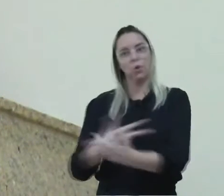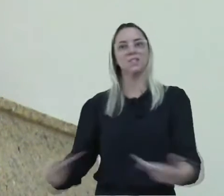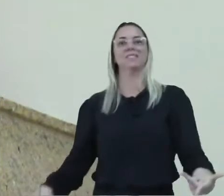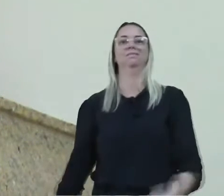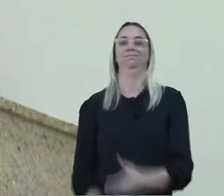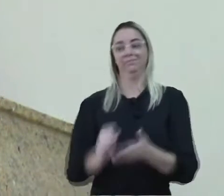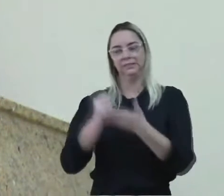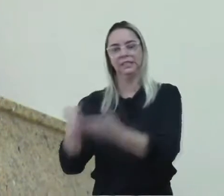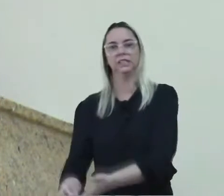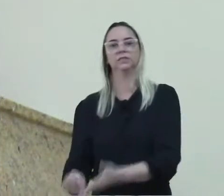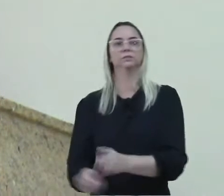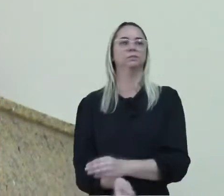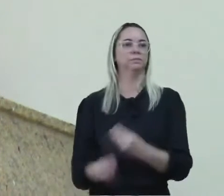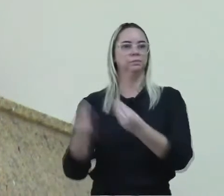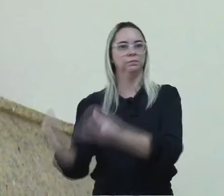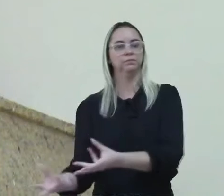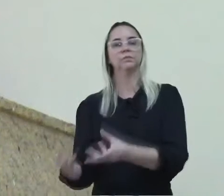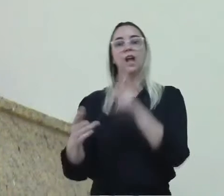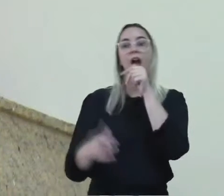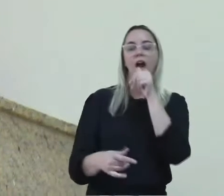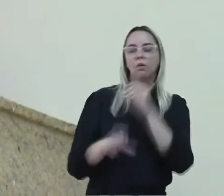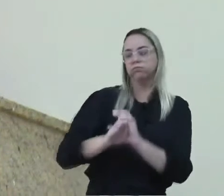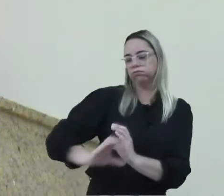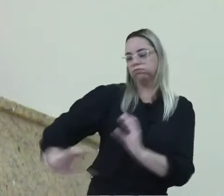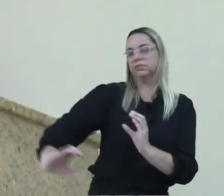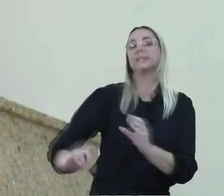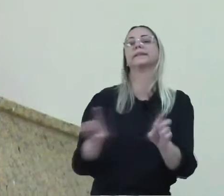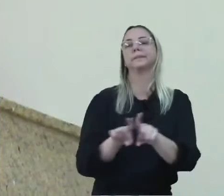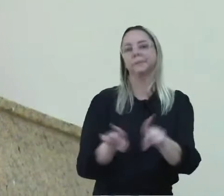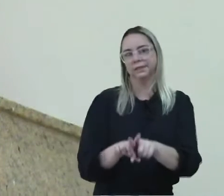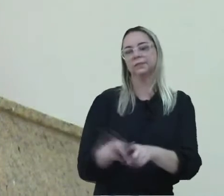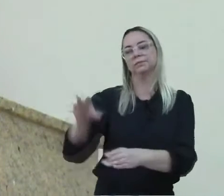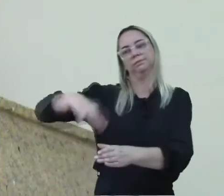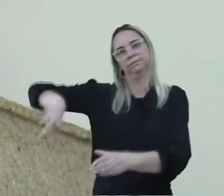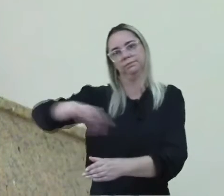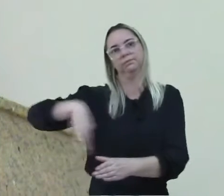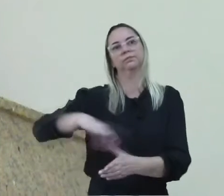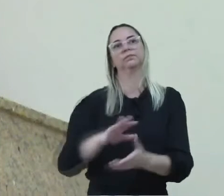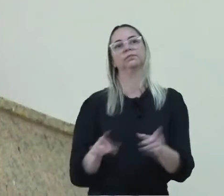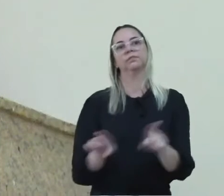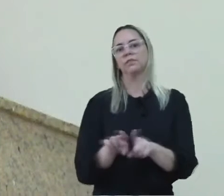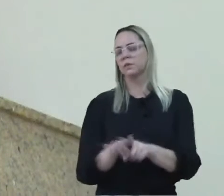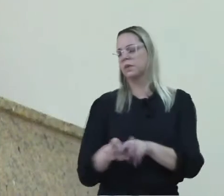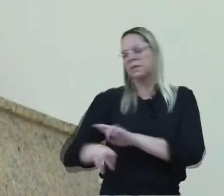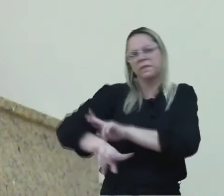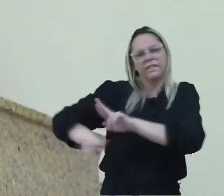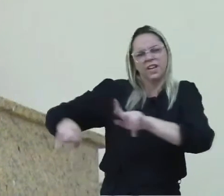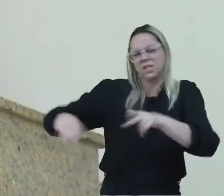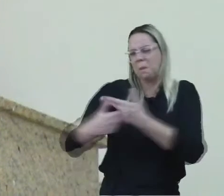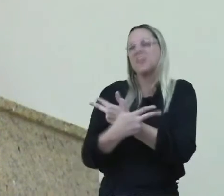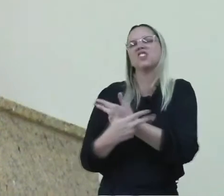escavação da encanação da água que está indo para Espírito Santo, né, também a Patrol para fazer as estradas,